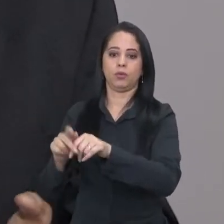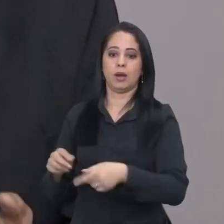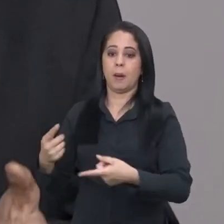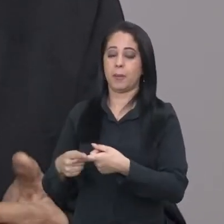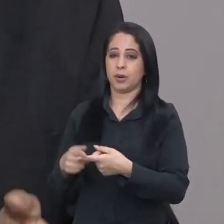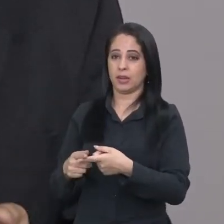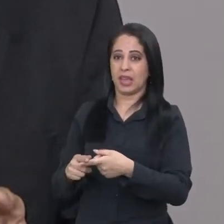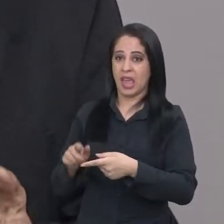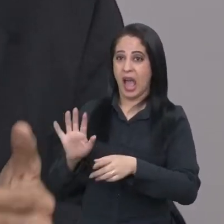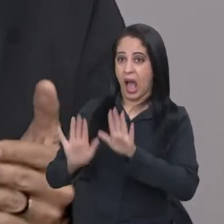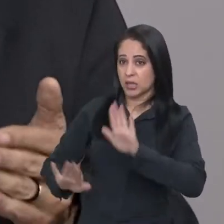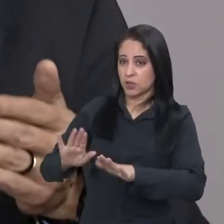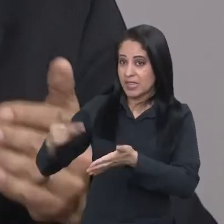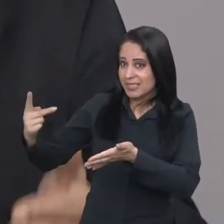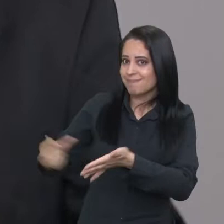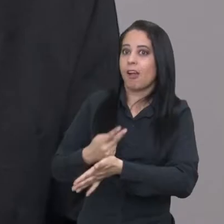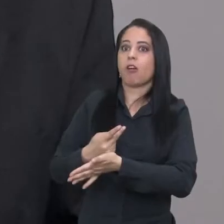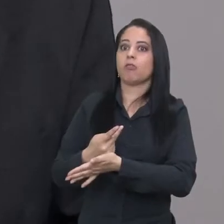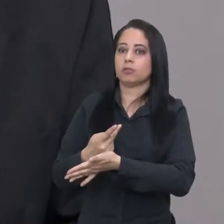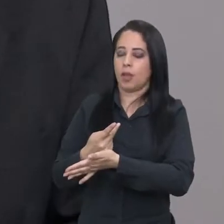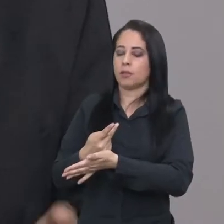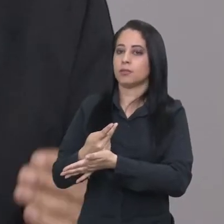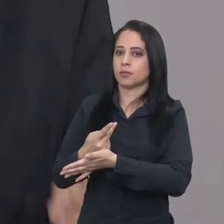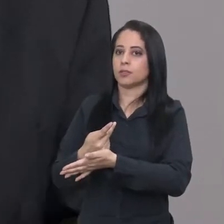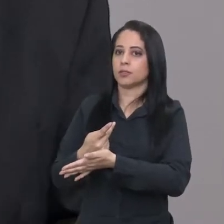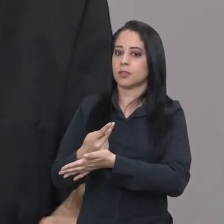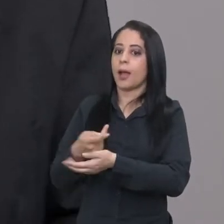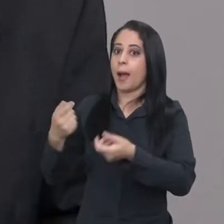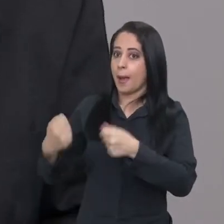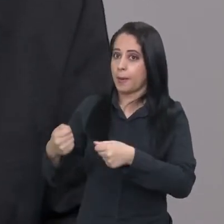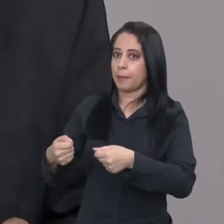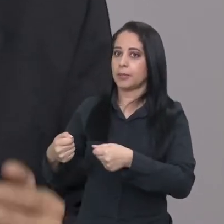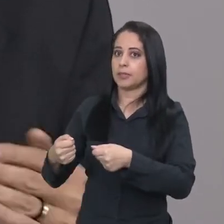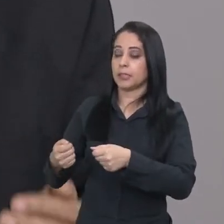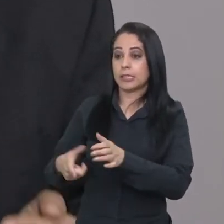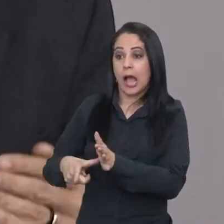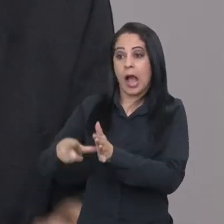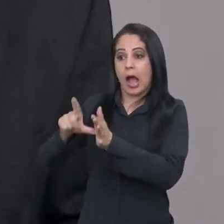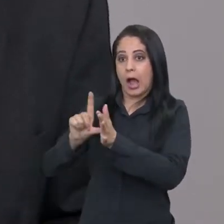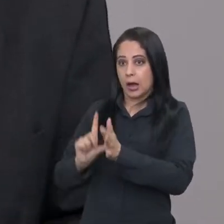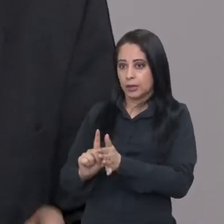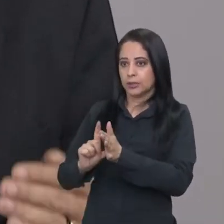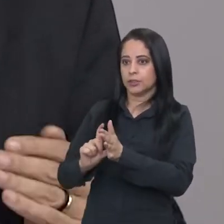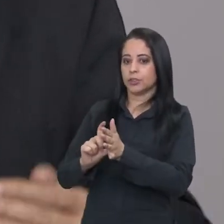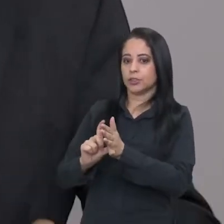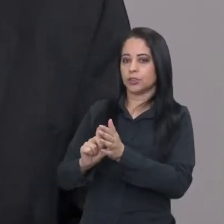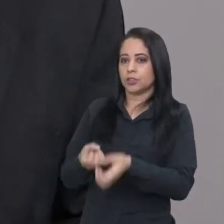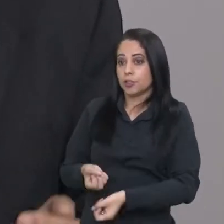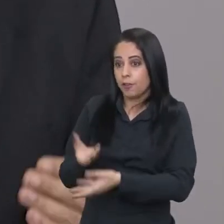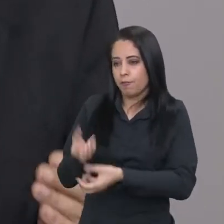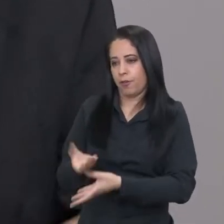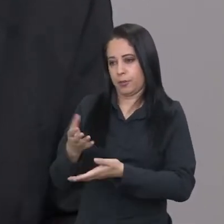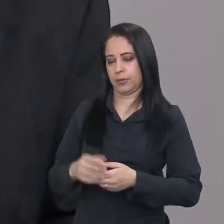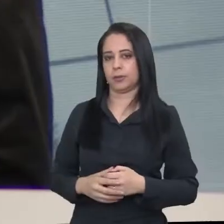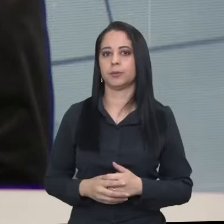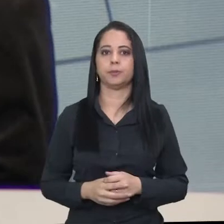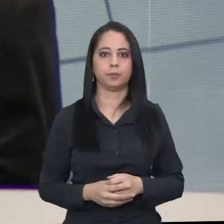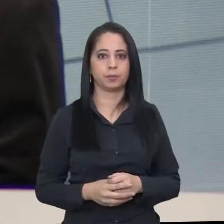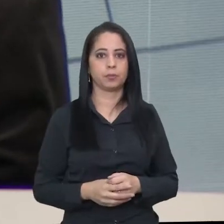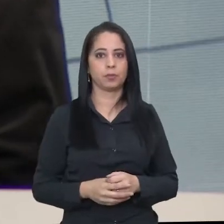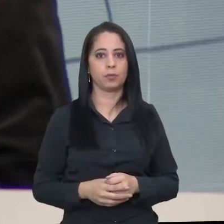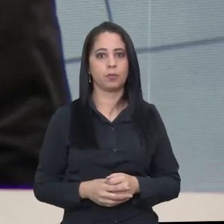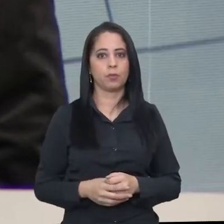porque muitas coisas que acontecem é necessário um trabalho preventivo, um trabalho de comunicação.